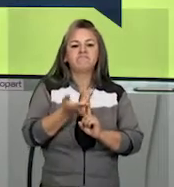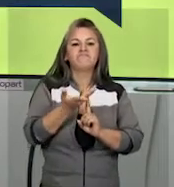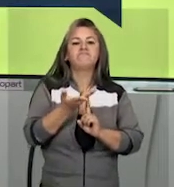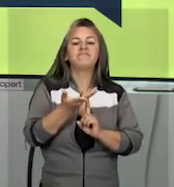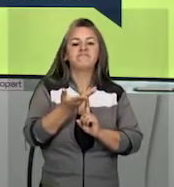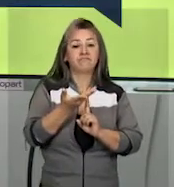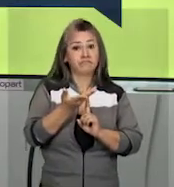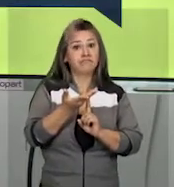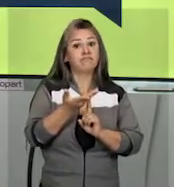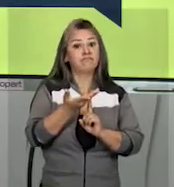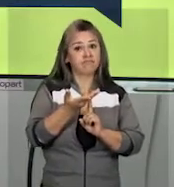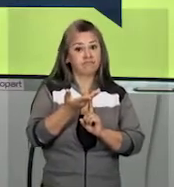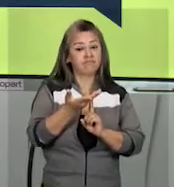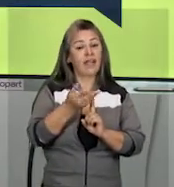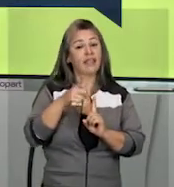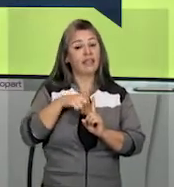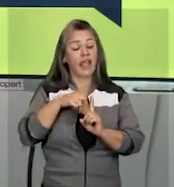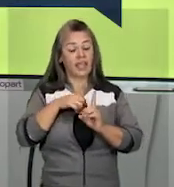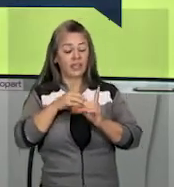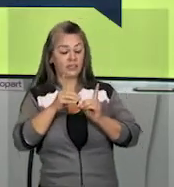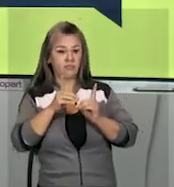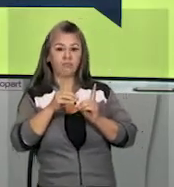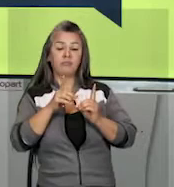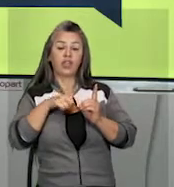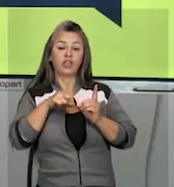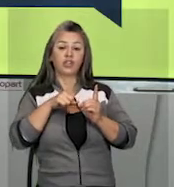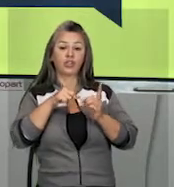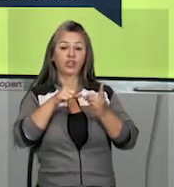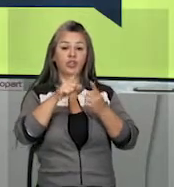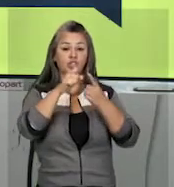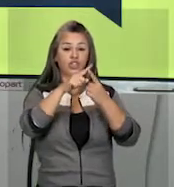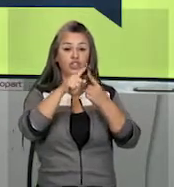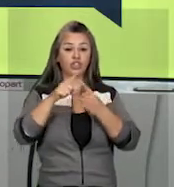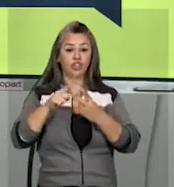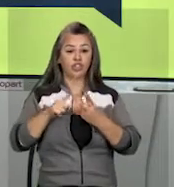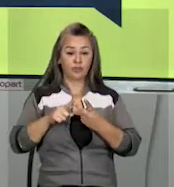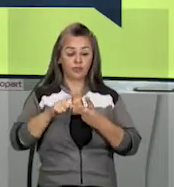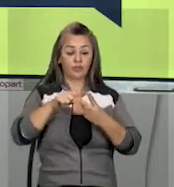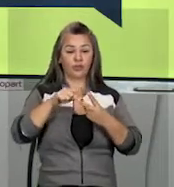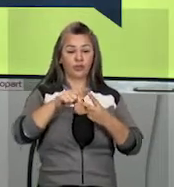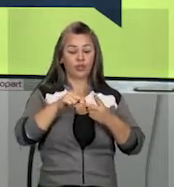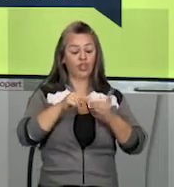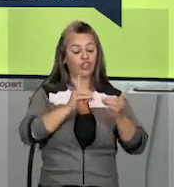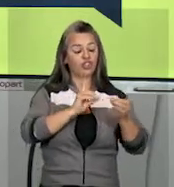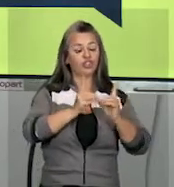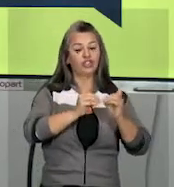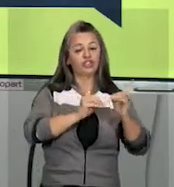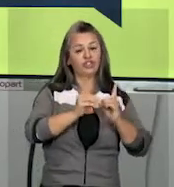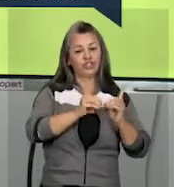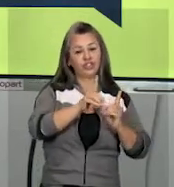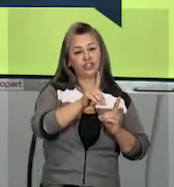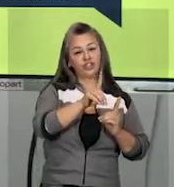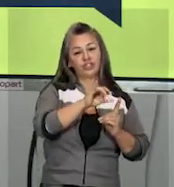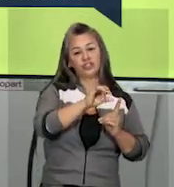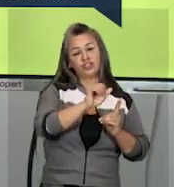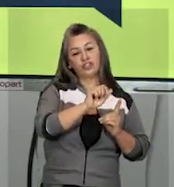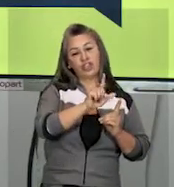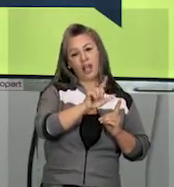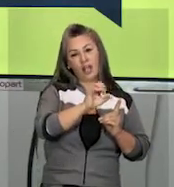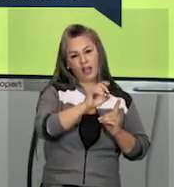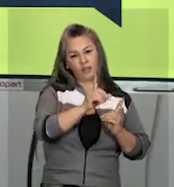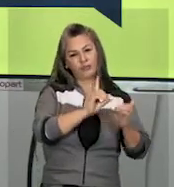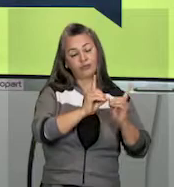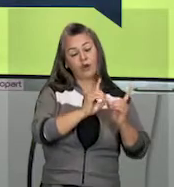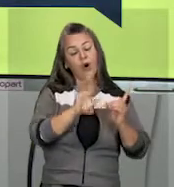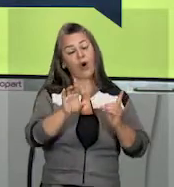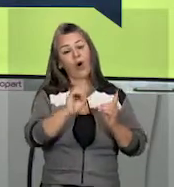ter no texto dramático o diálogo e o monólogo. O diálogo é a conversa entre os personagens. E o monólogo é quando o personagem sozinho